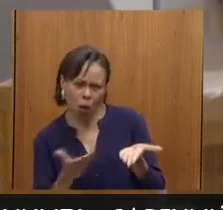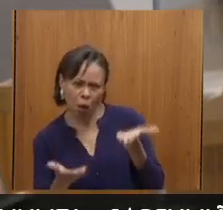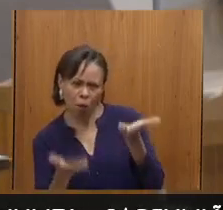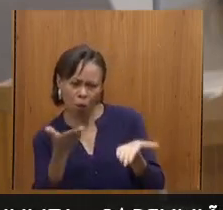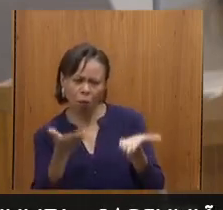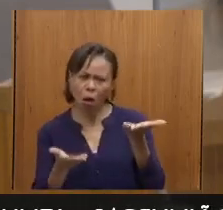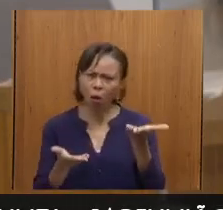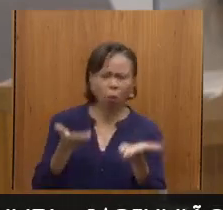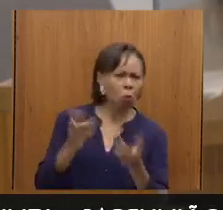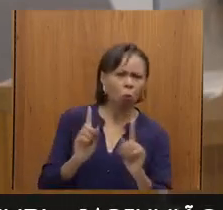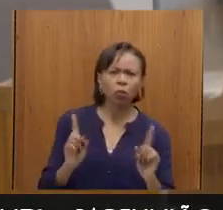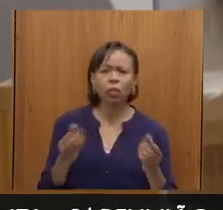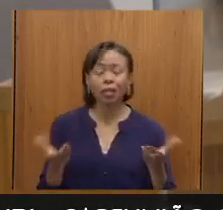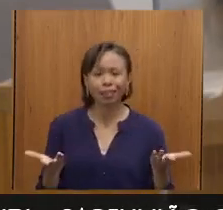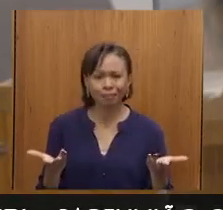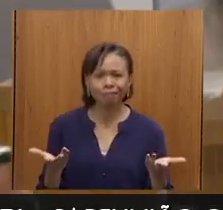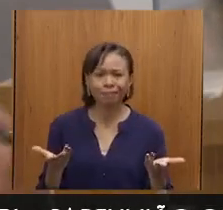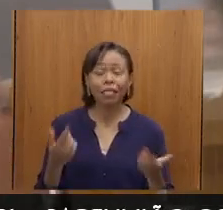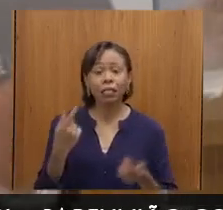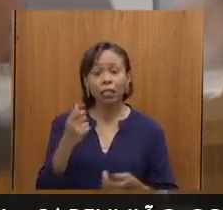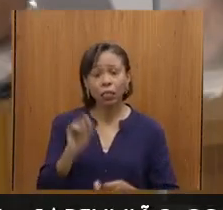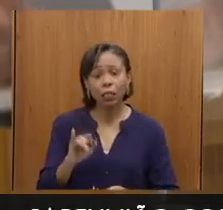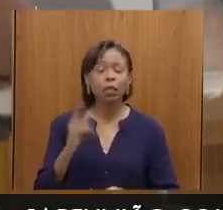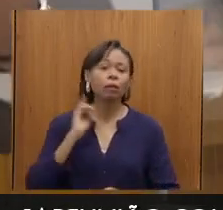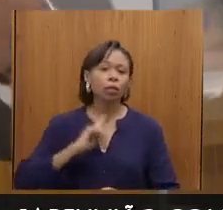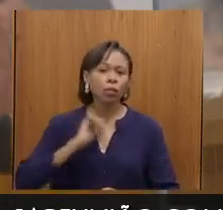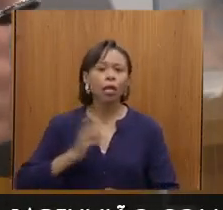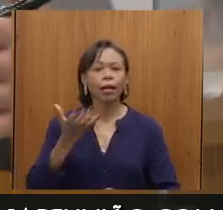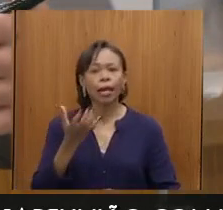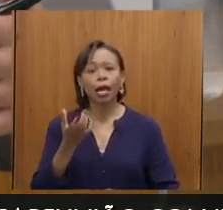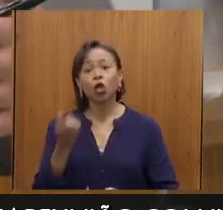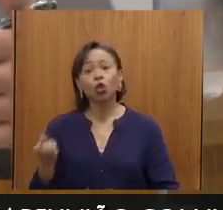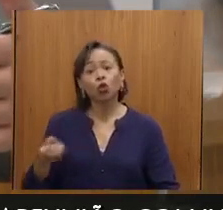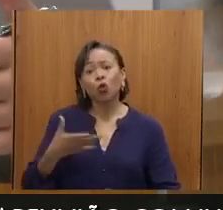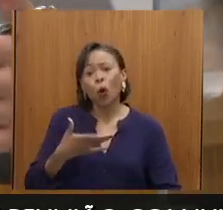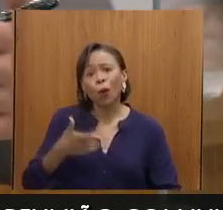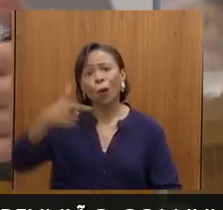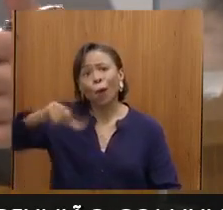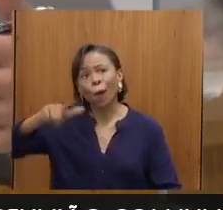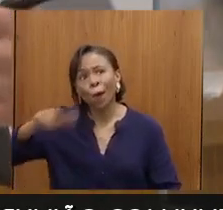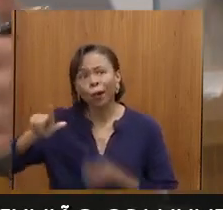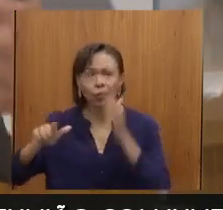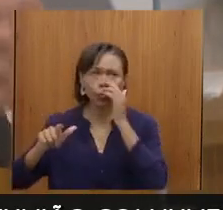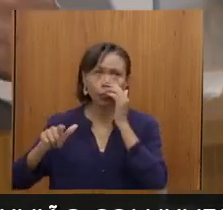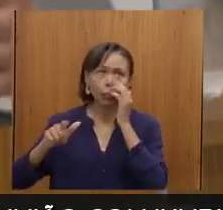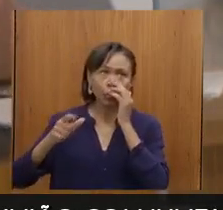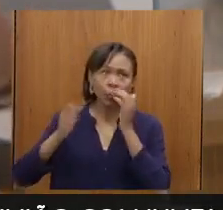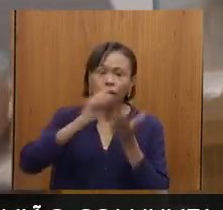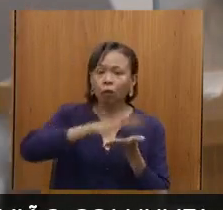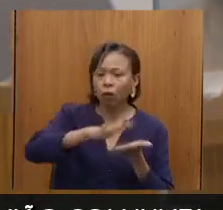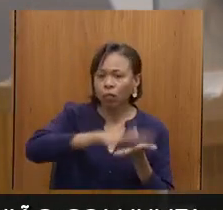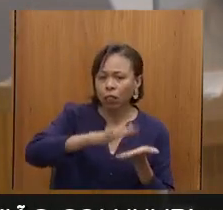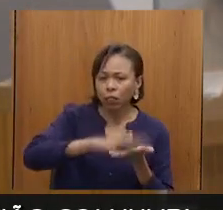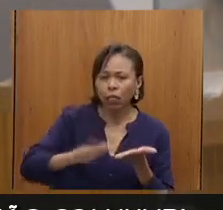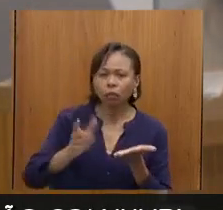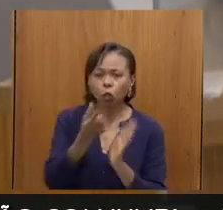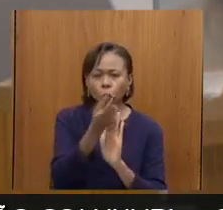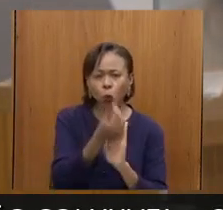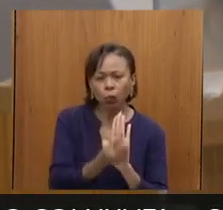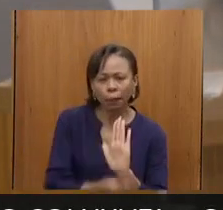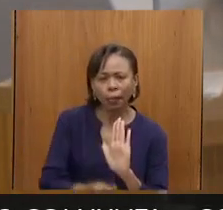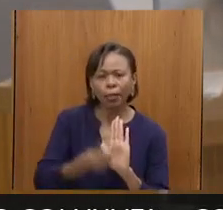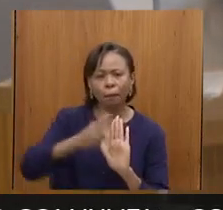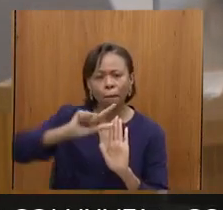Então, se Minas Gerais quer fazer, quer adicionar uma nova despesa, uma nova ação, um programa de ação continuada no seu orçamento,